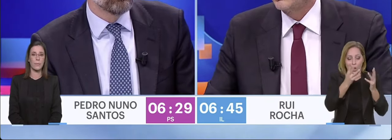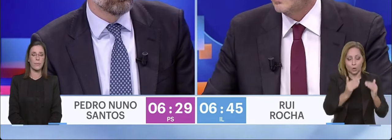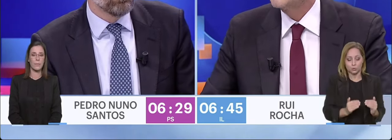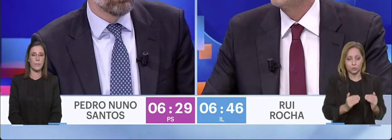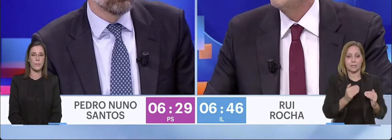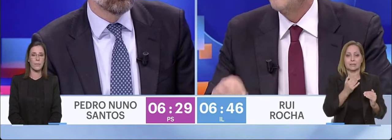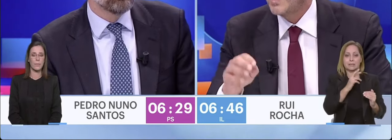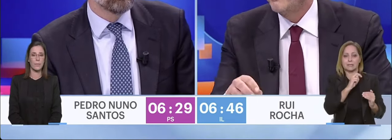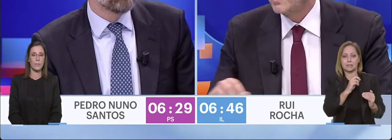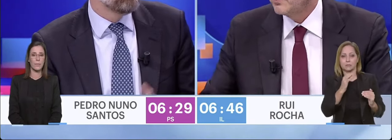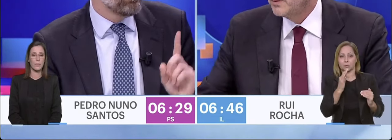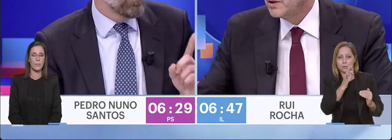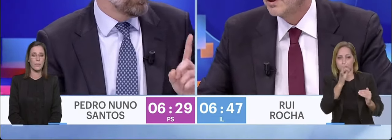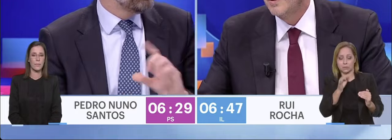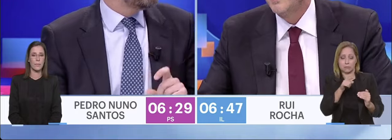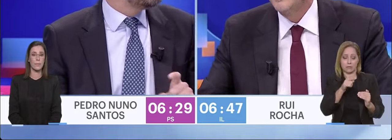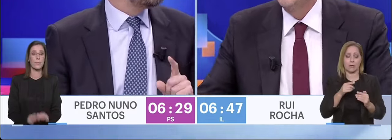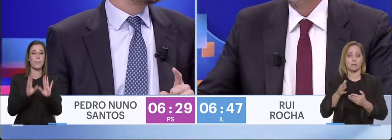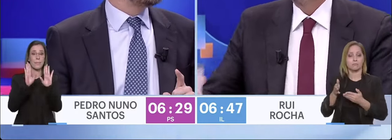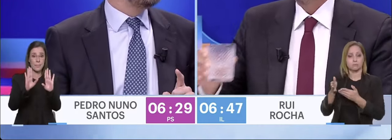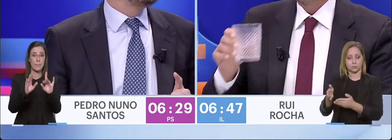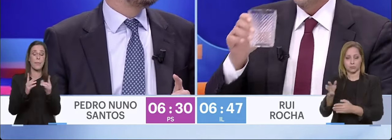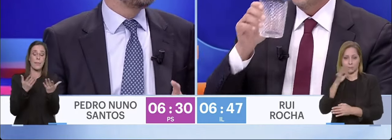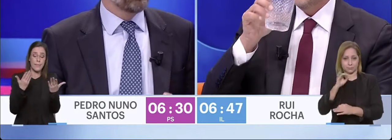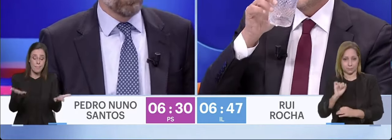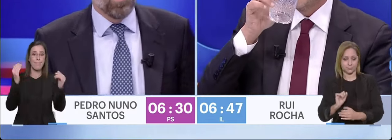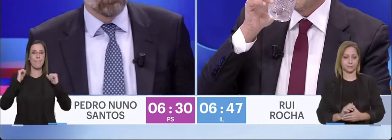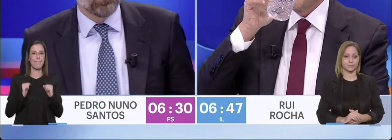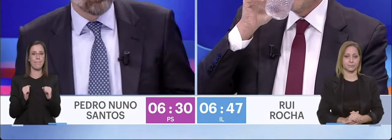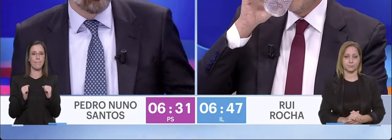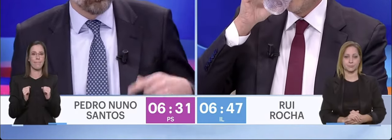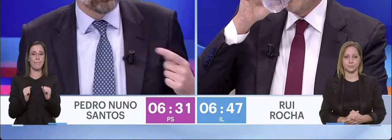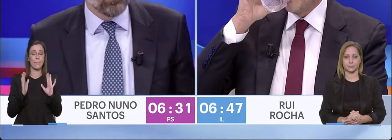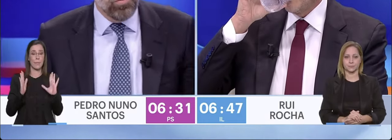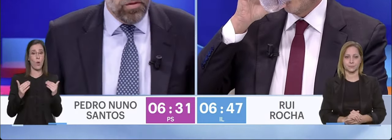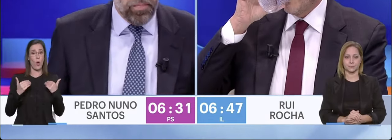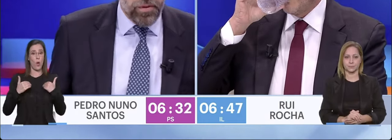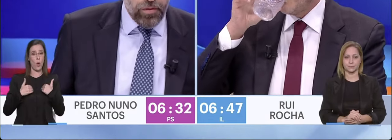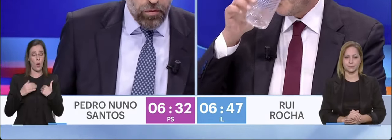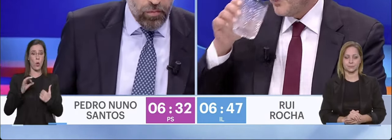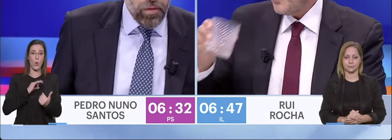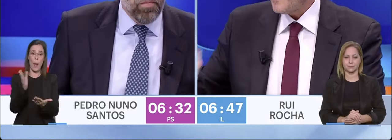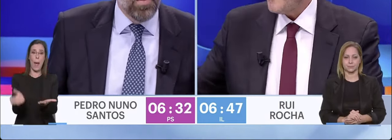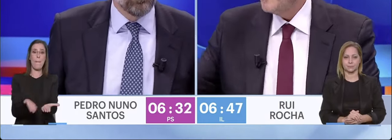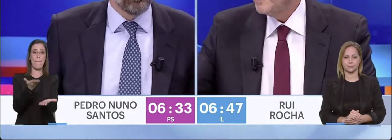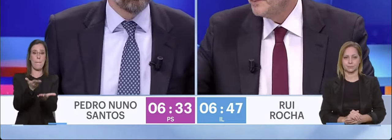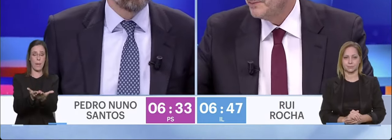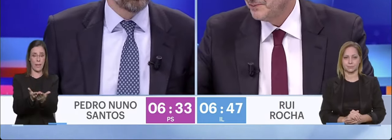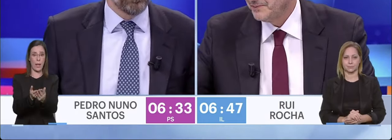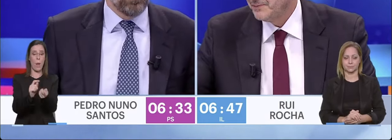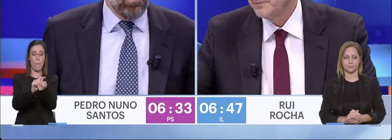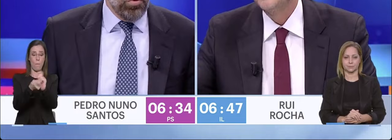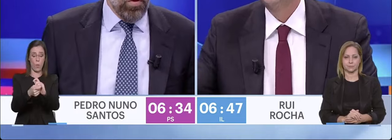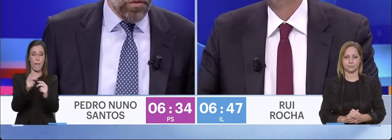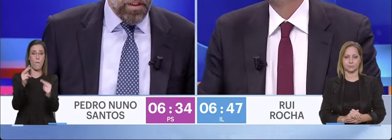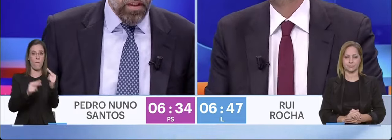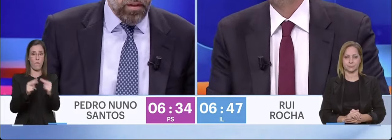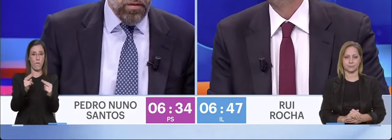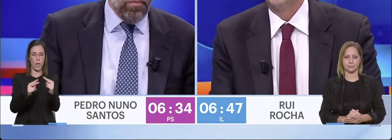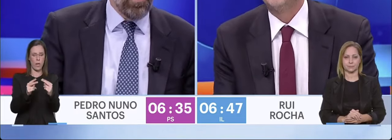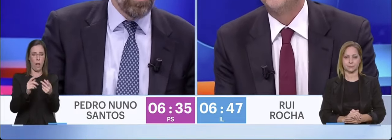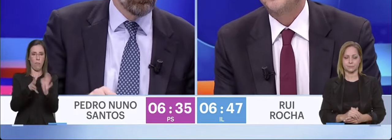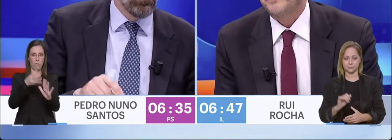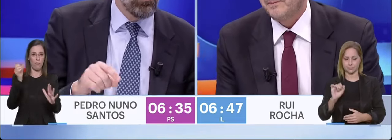s iso é razoável para aliviar as famílias e cá está portanto nós os senhores apresentam uma uma reforma fiscal um choque